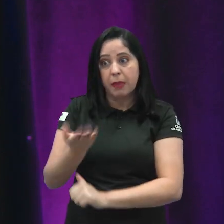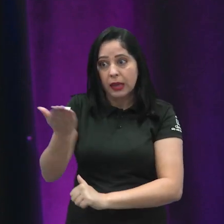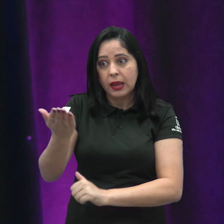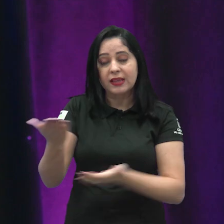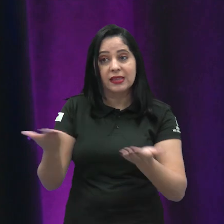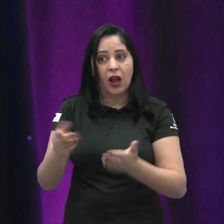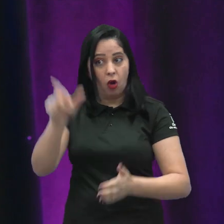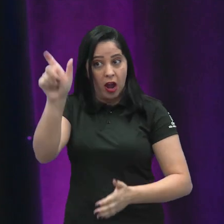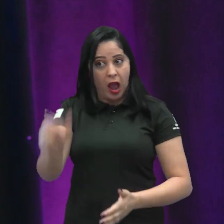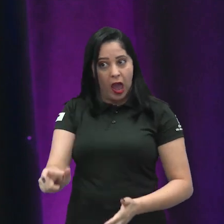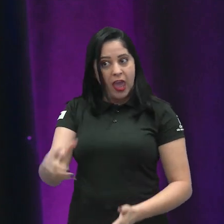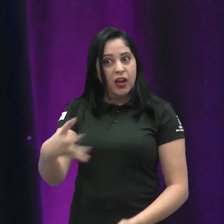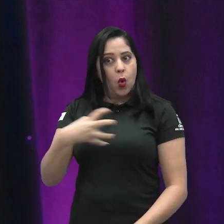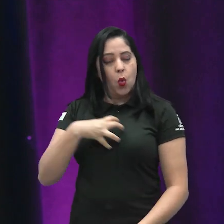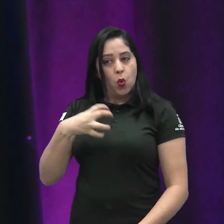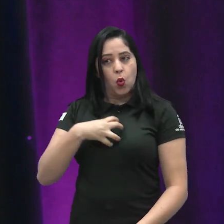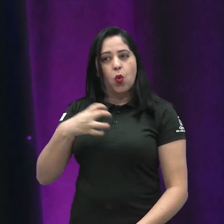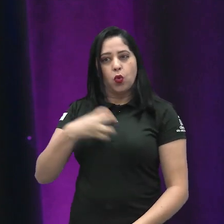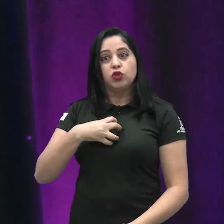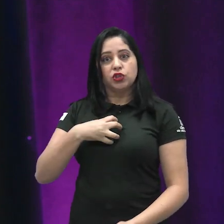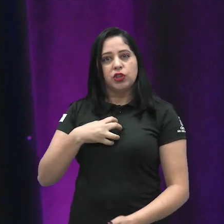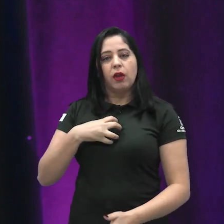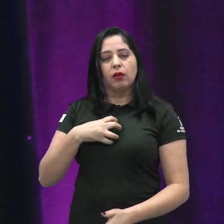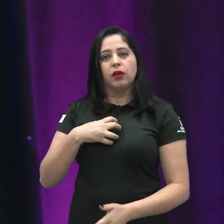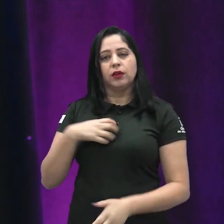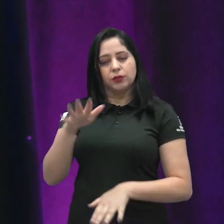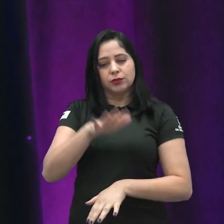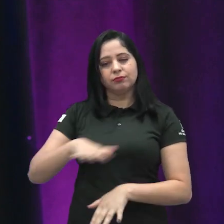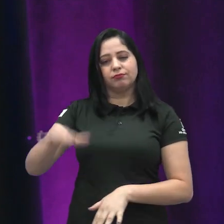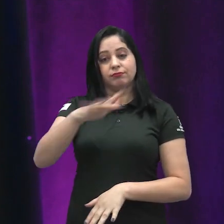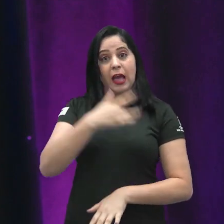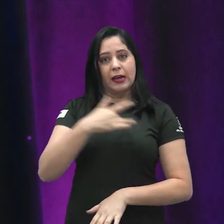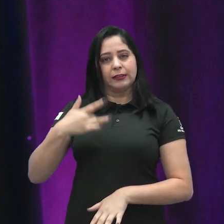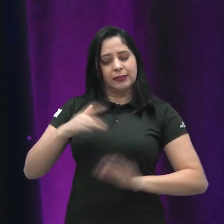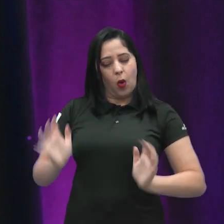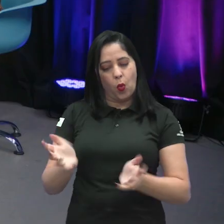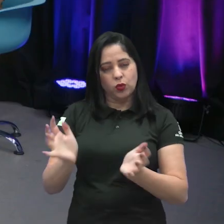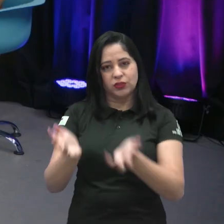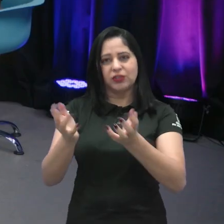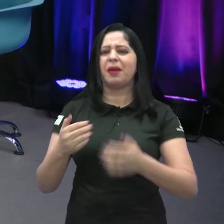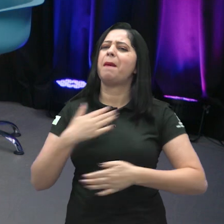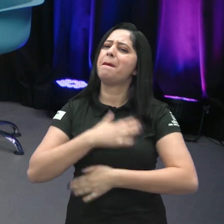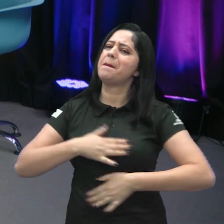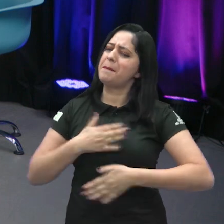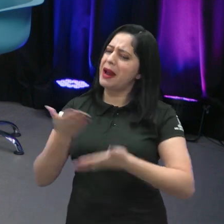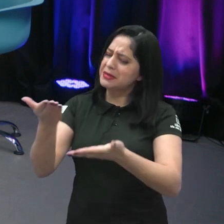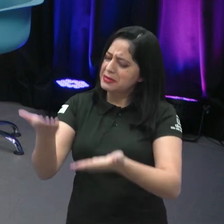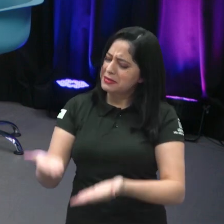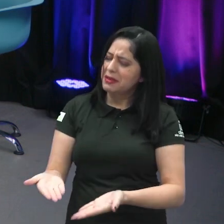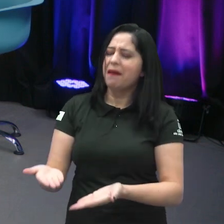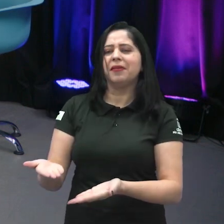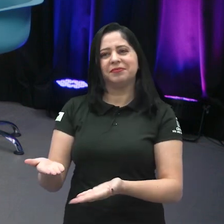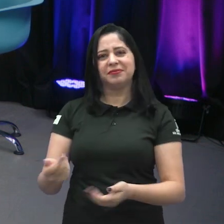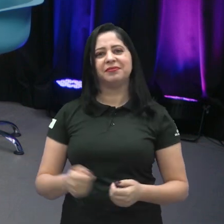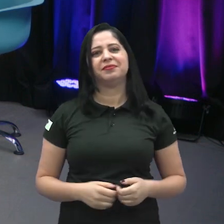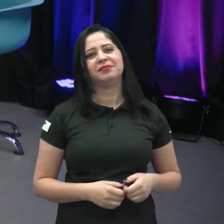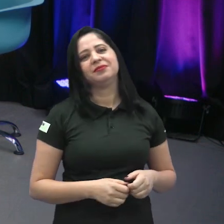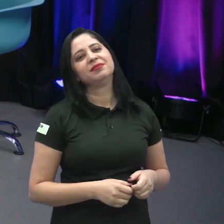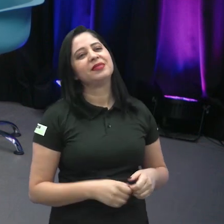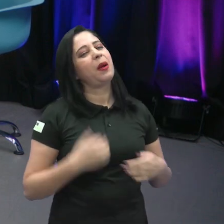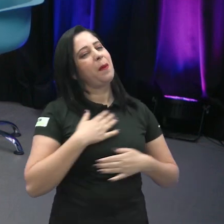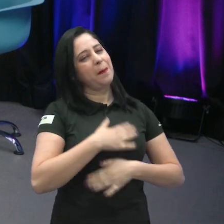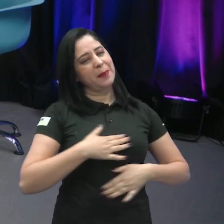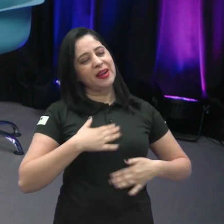conferiu a ele um perfil pautado na promoção de saúde. Muito prazer em receber você aqui no nosso estúdio do